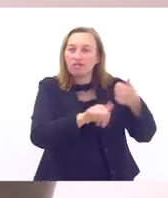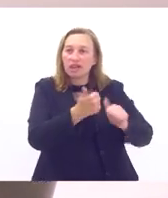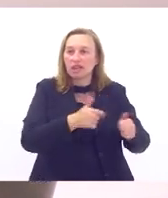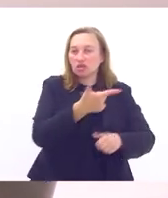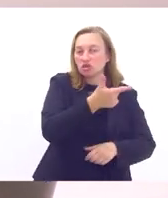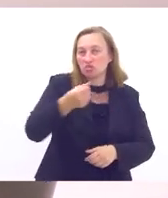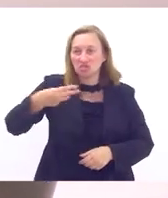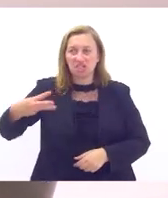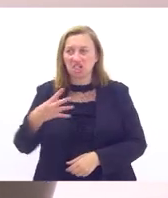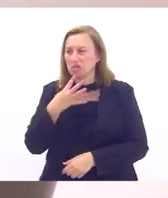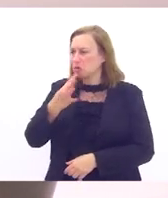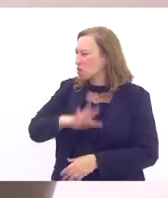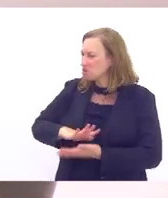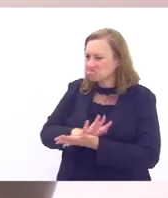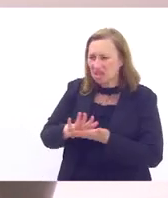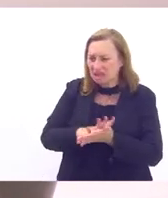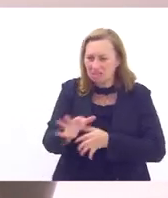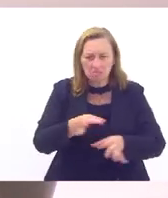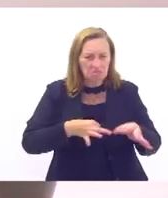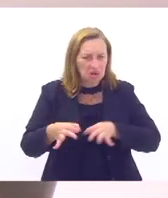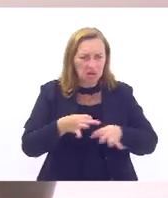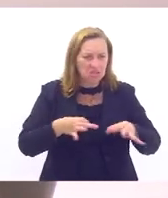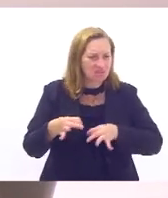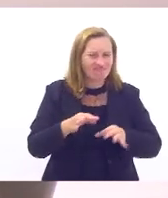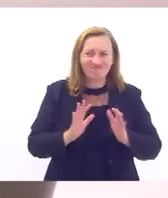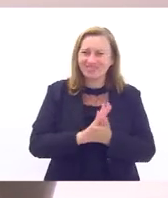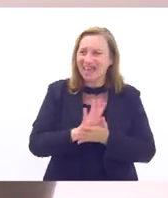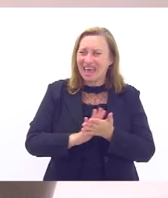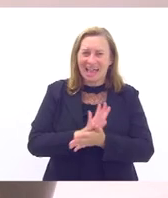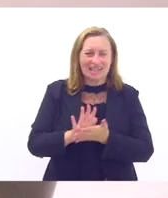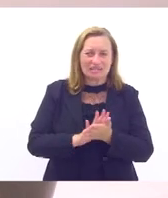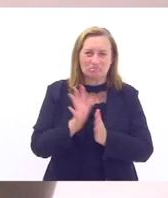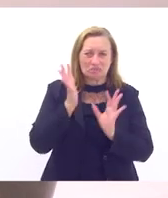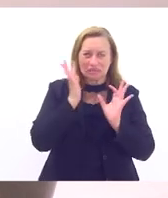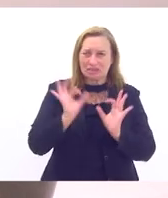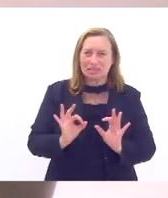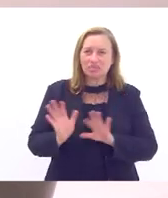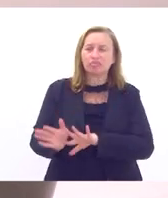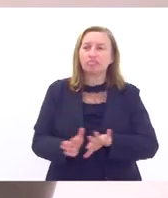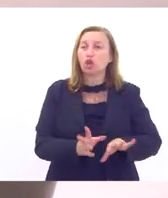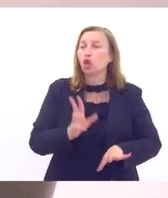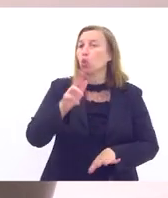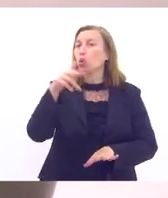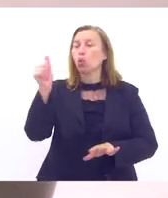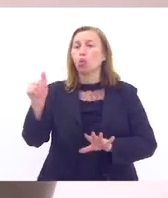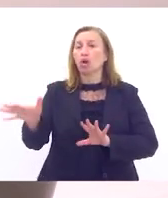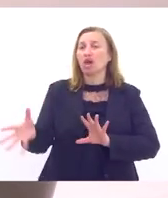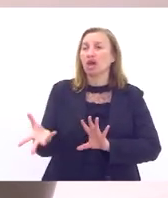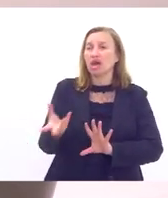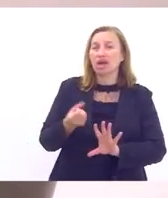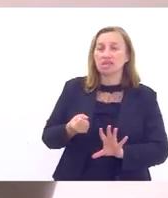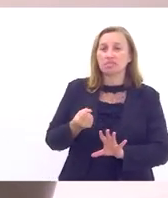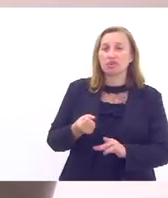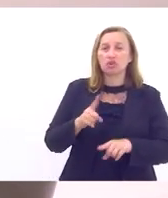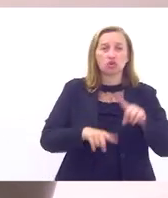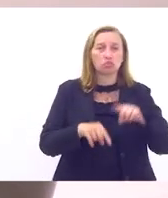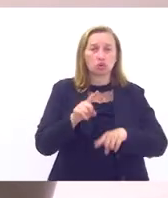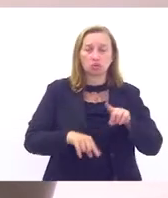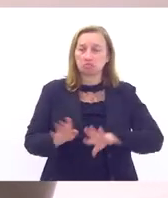desconheço o plano, desconheço as metas, desconheço o que esteja sendo feito. Nunca recebi esse material.